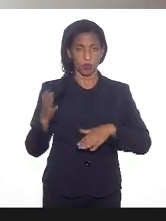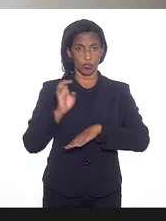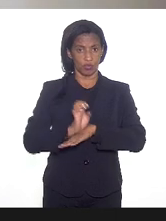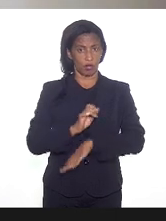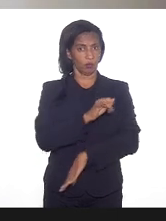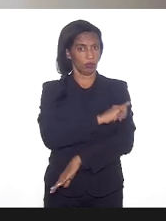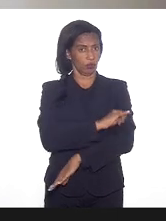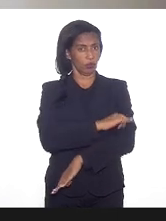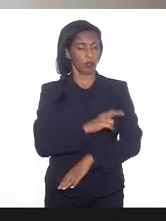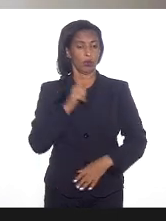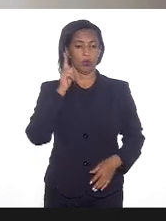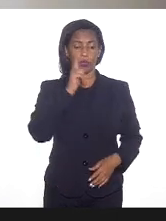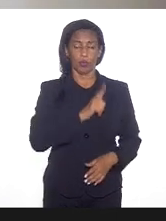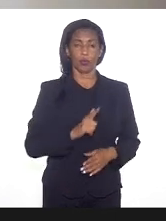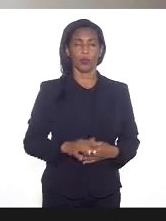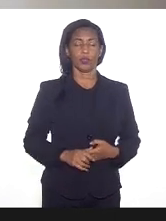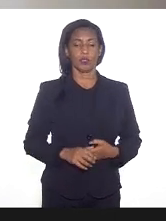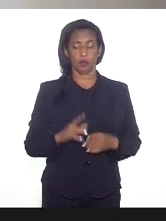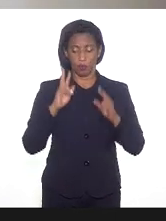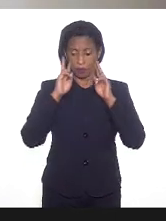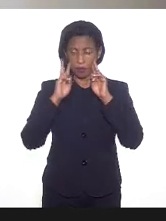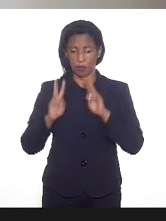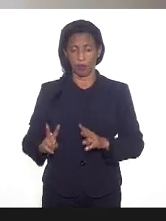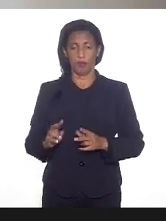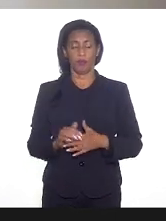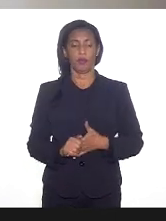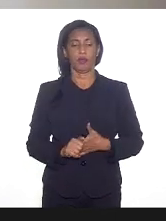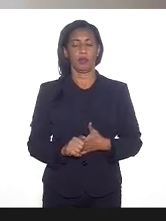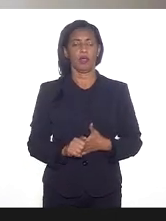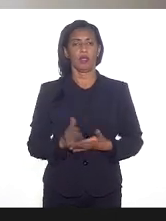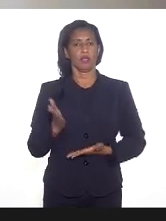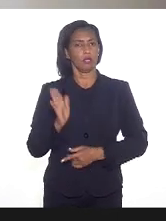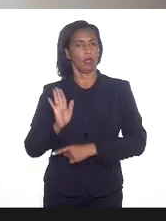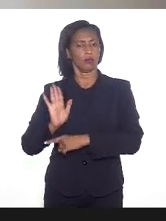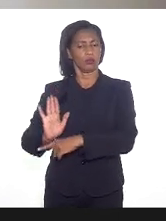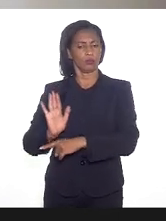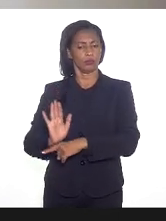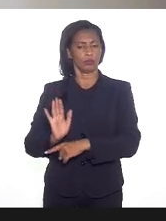Janeiro conseguiu ver, né, essa contribuição,